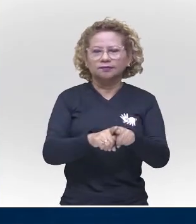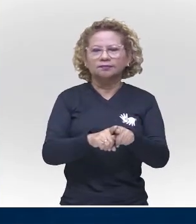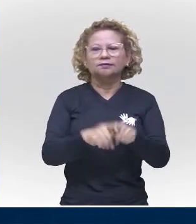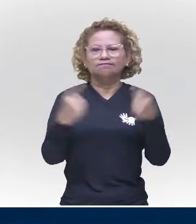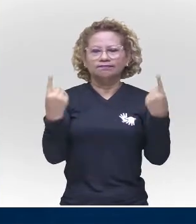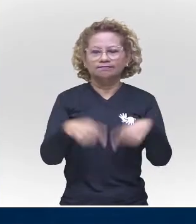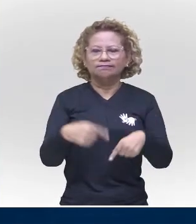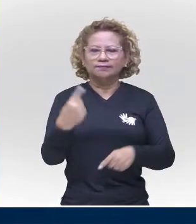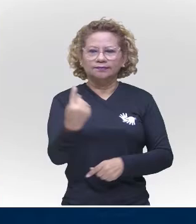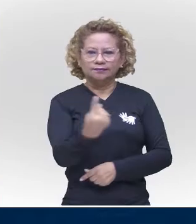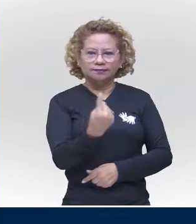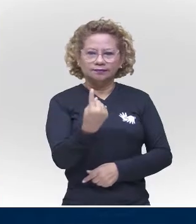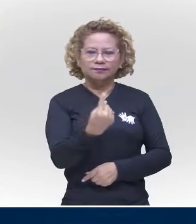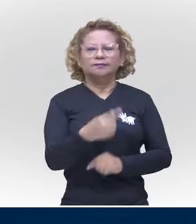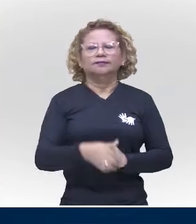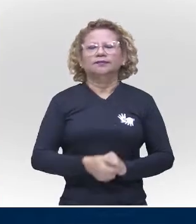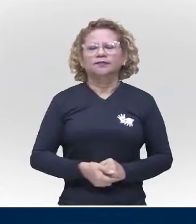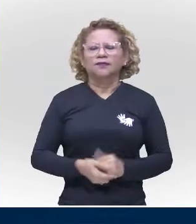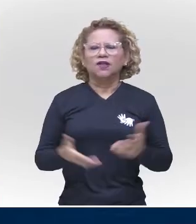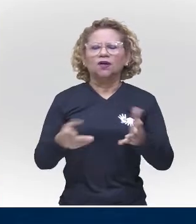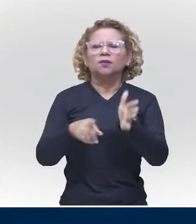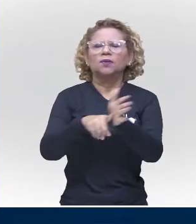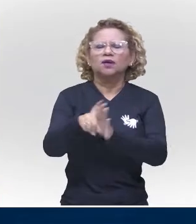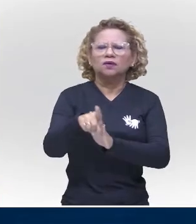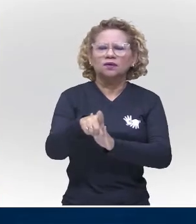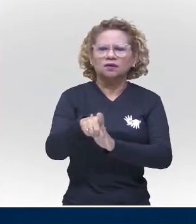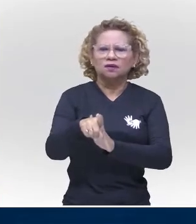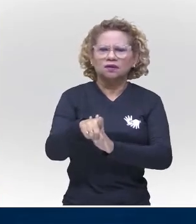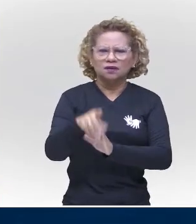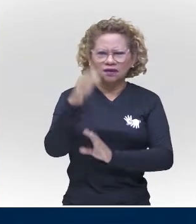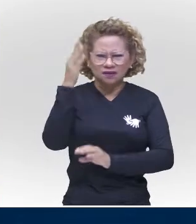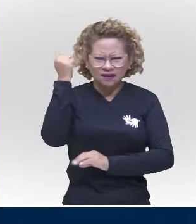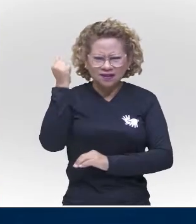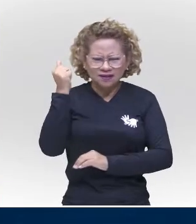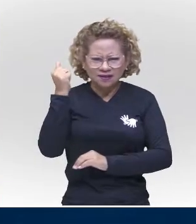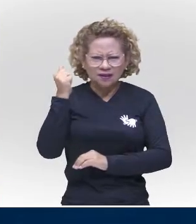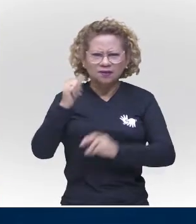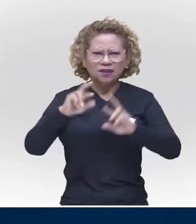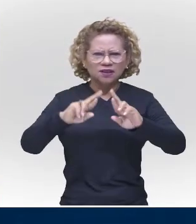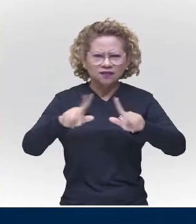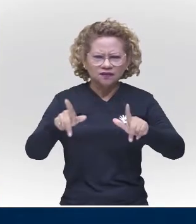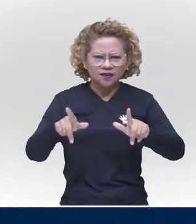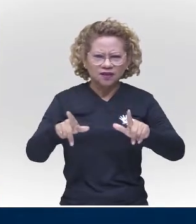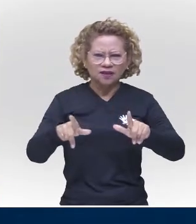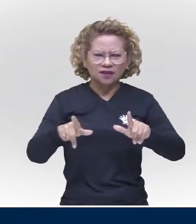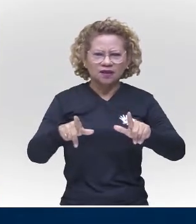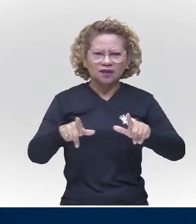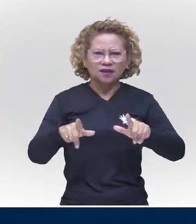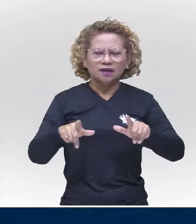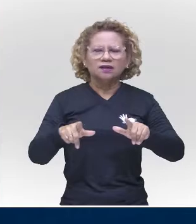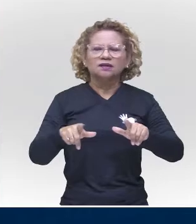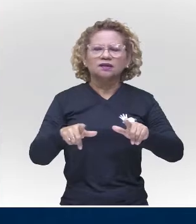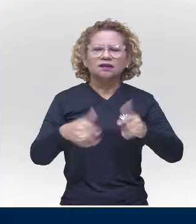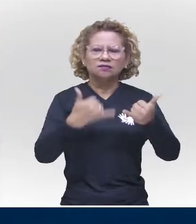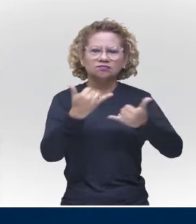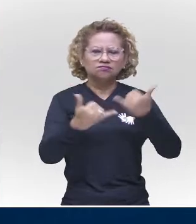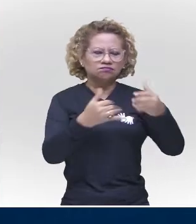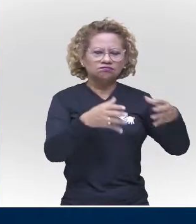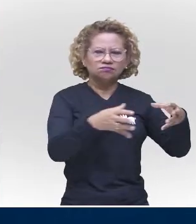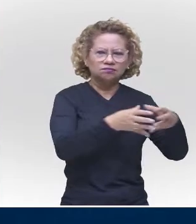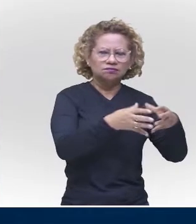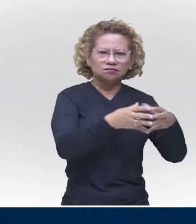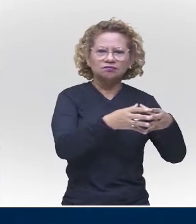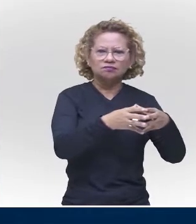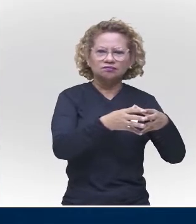eu pergunto a vocês sabem qual é a diferença entre eles? Não se preocupe que nós iremos aprender